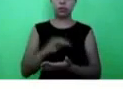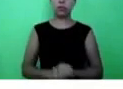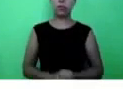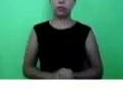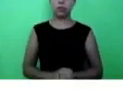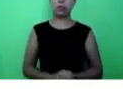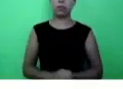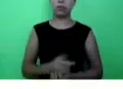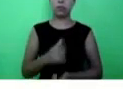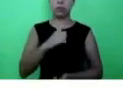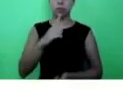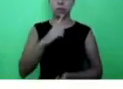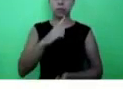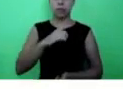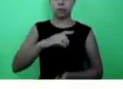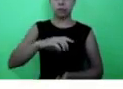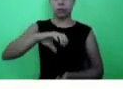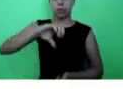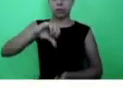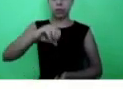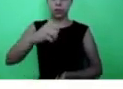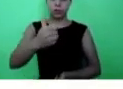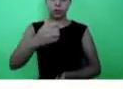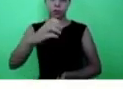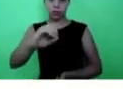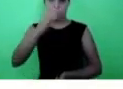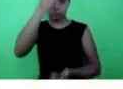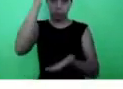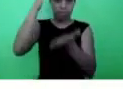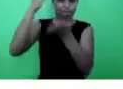Foram 910 inscritos.